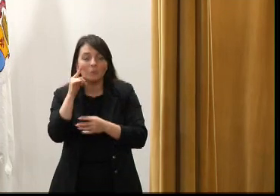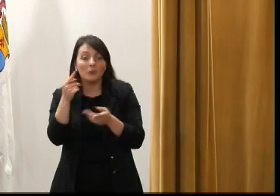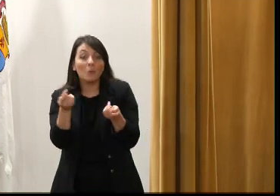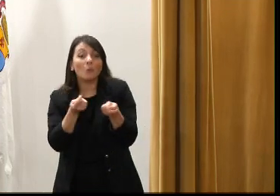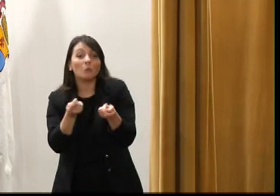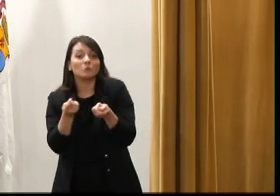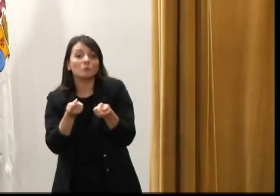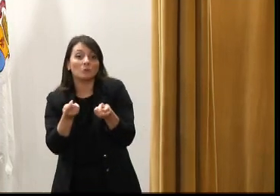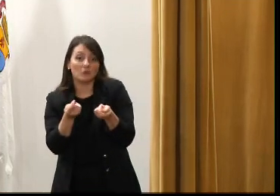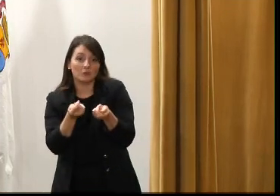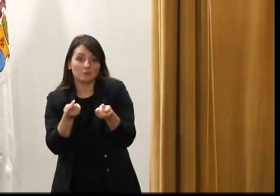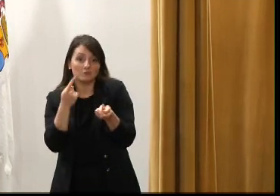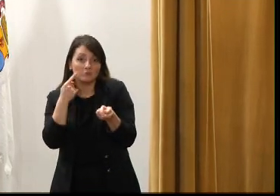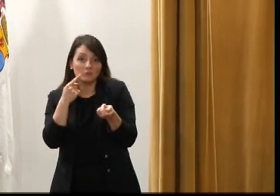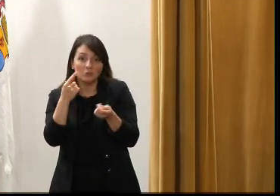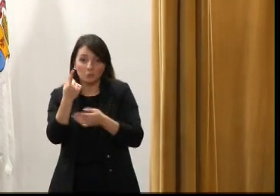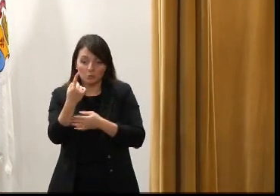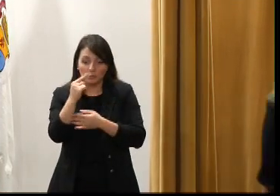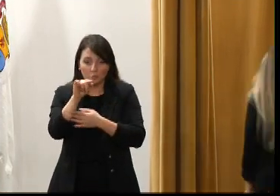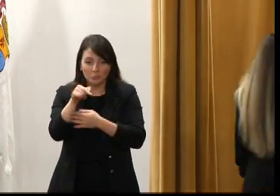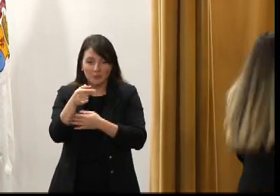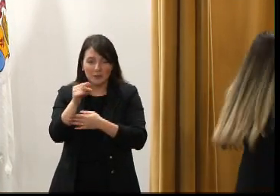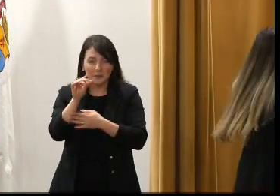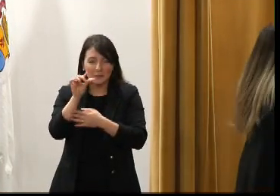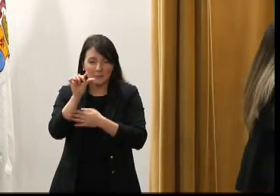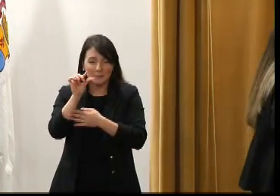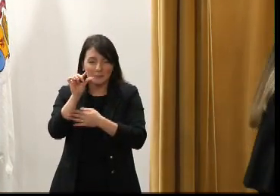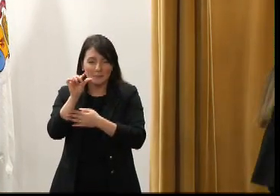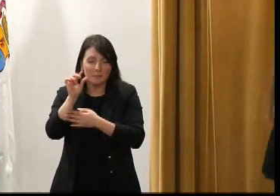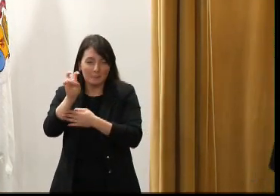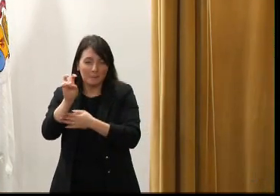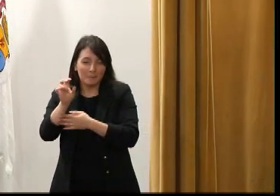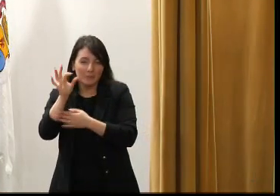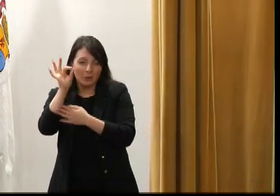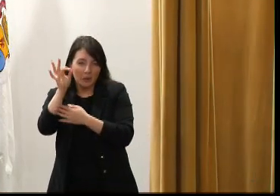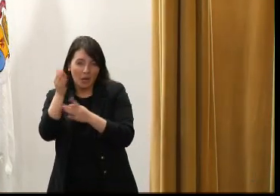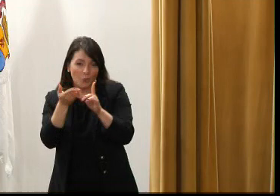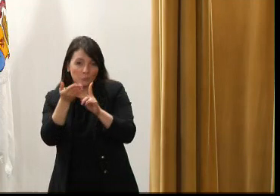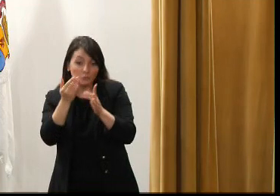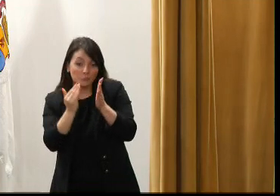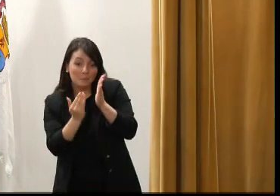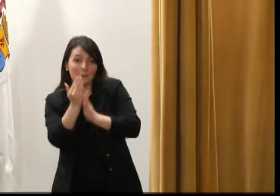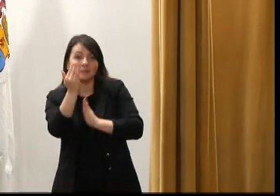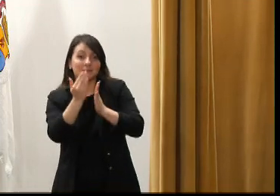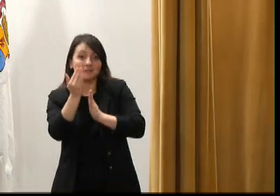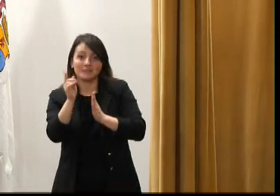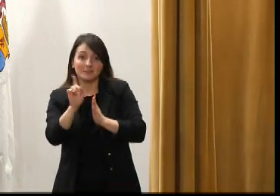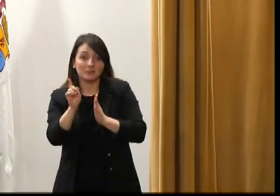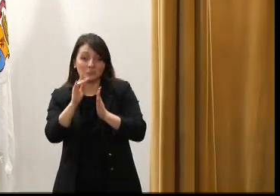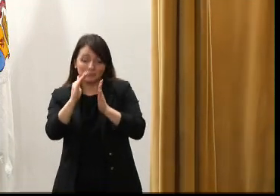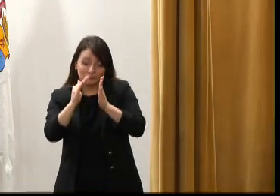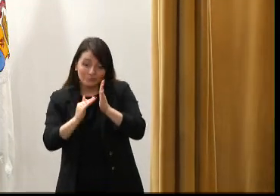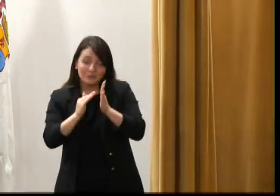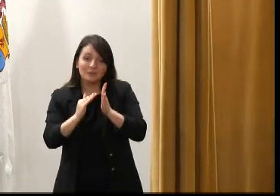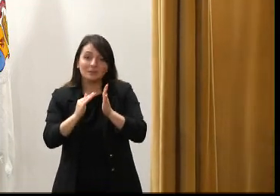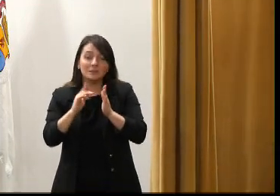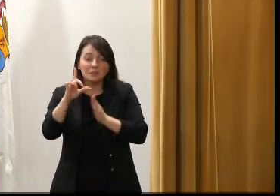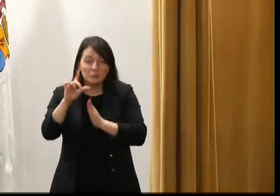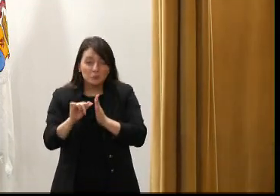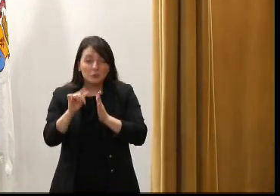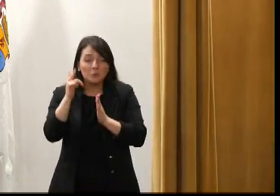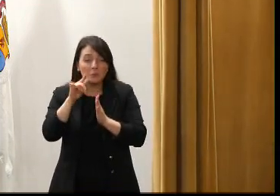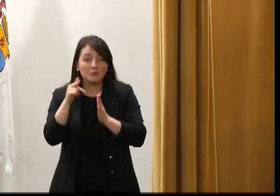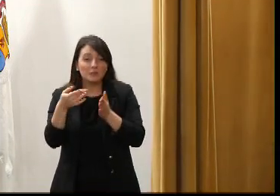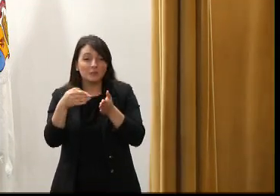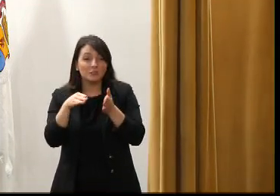não ultrapassar 1,5 grau. O professor Nelson já falou sobre isso. Tá? Porque se tivermos uma lenta redução, podemos chegar aos